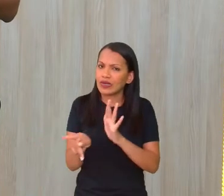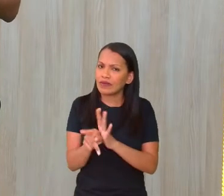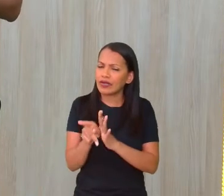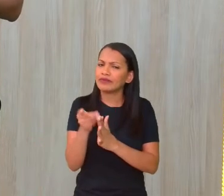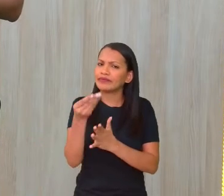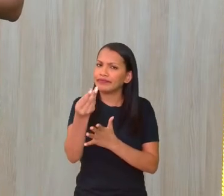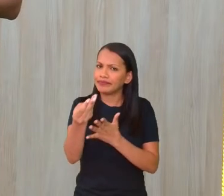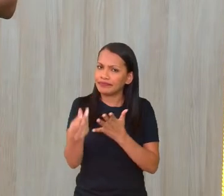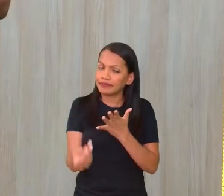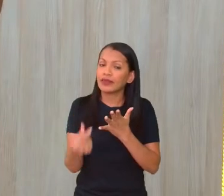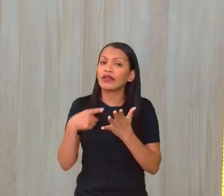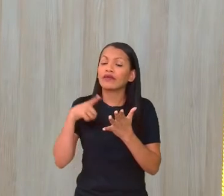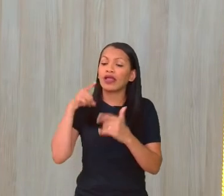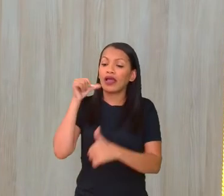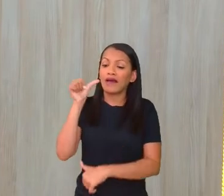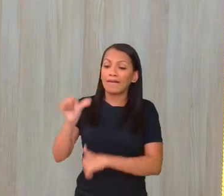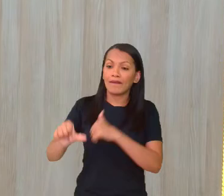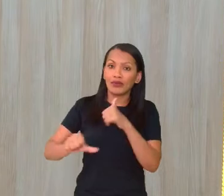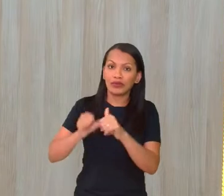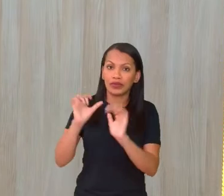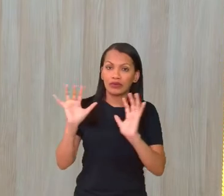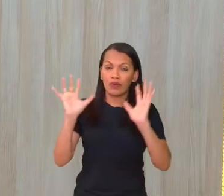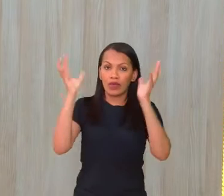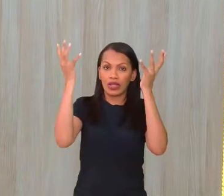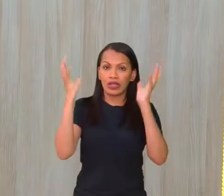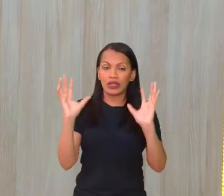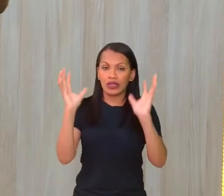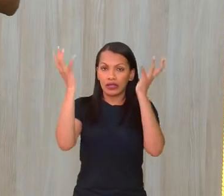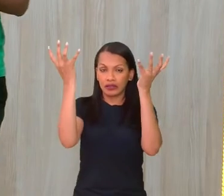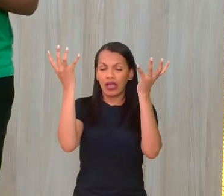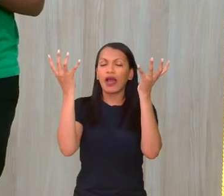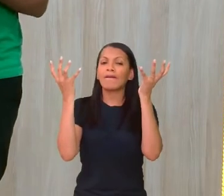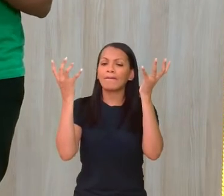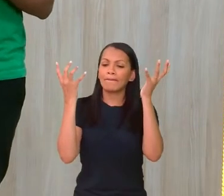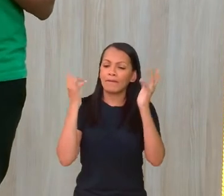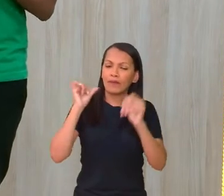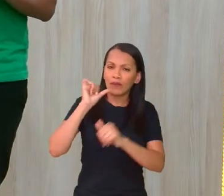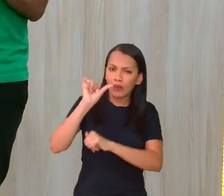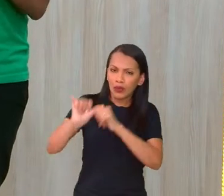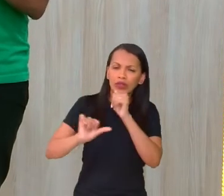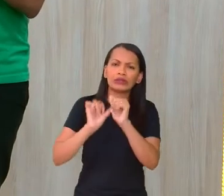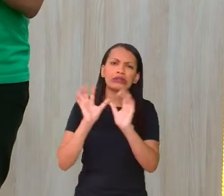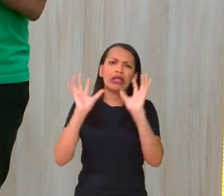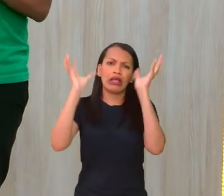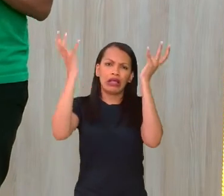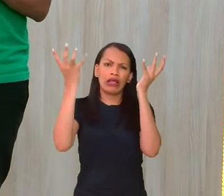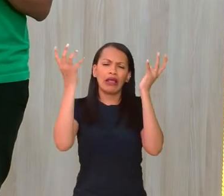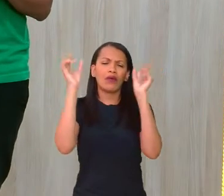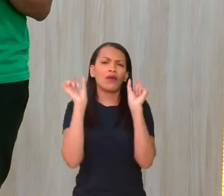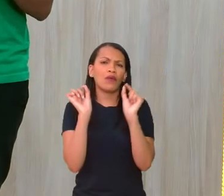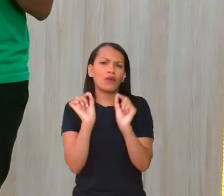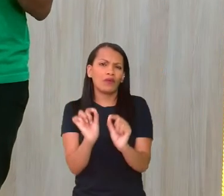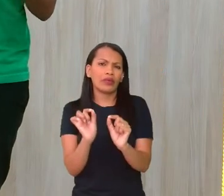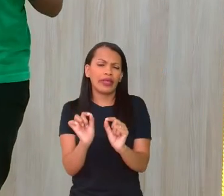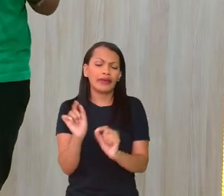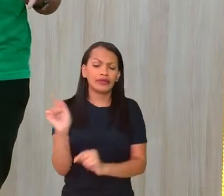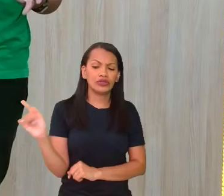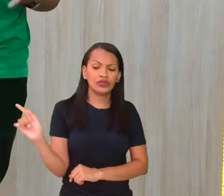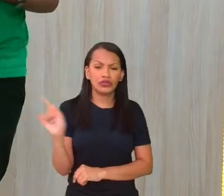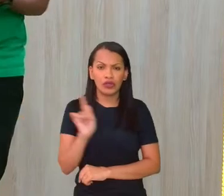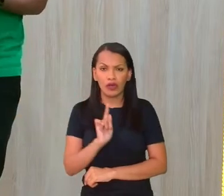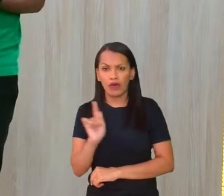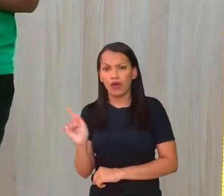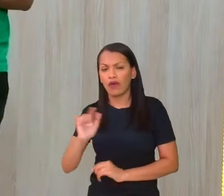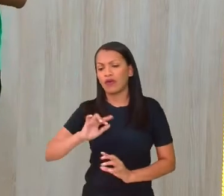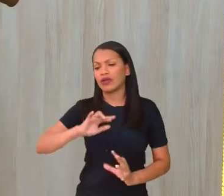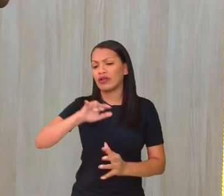essas mudanças do aquecimento global, né, essas mudanças climáticas, elas vão atuar especificamente em geografia, né? Eu